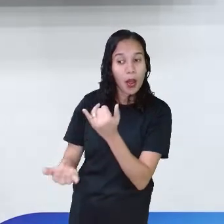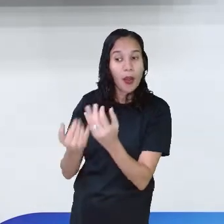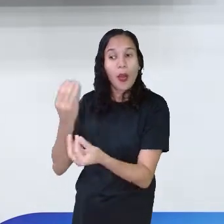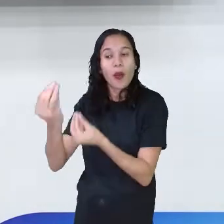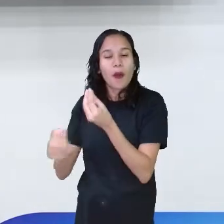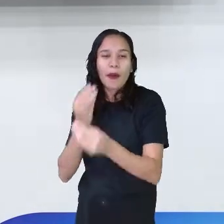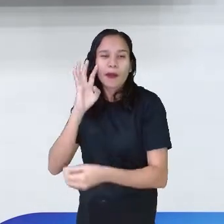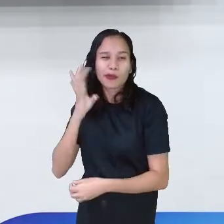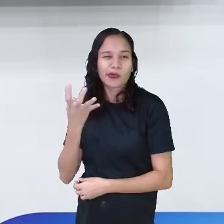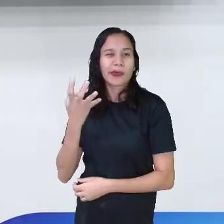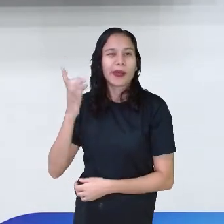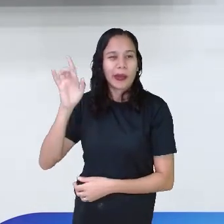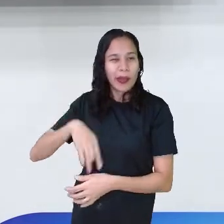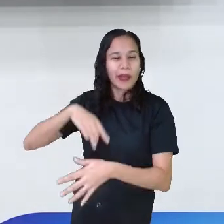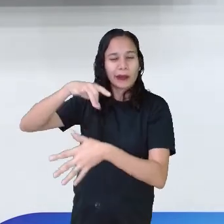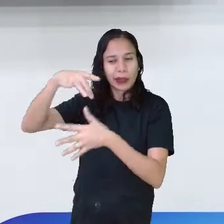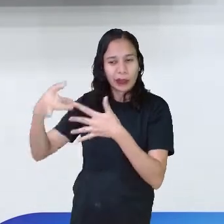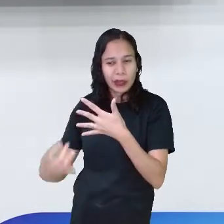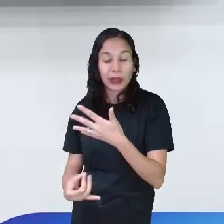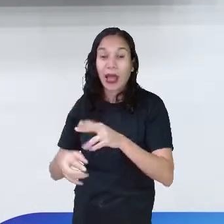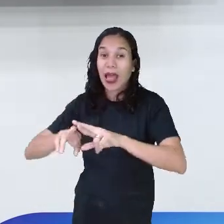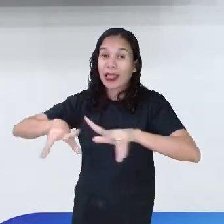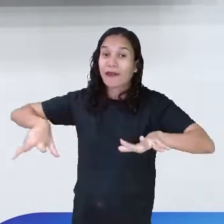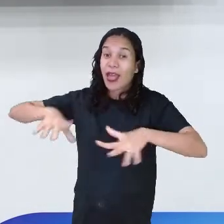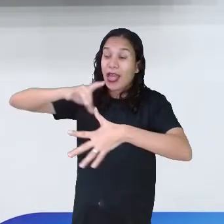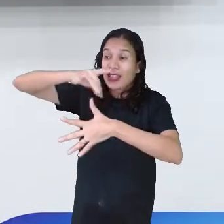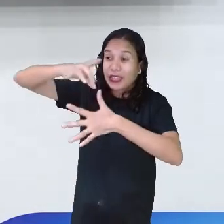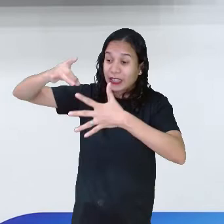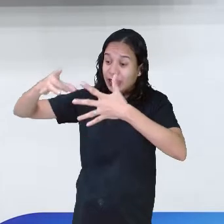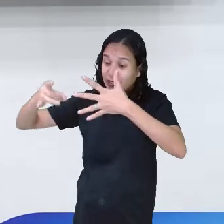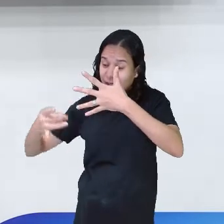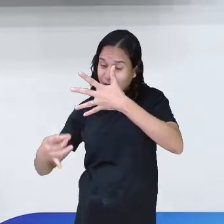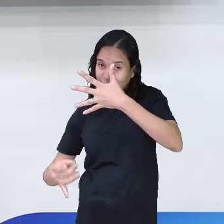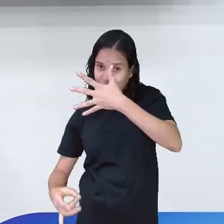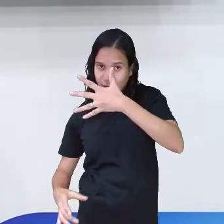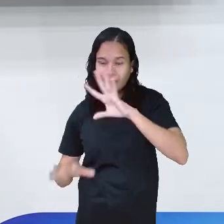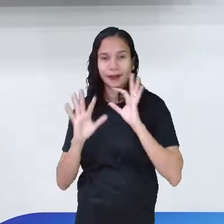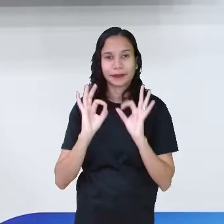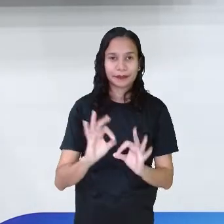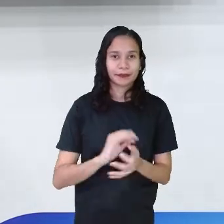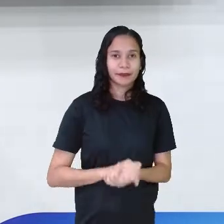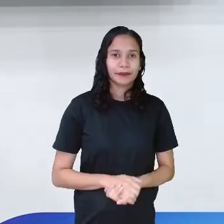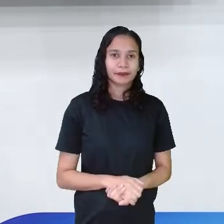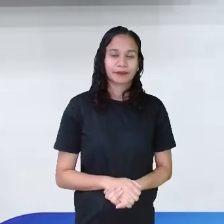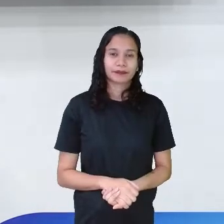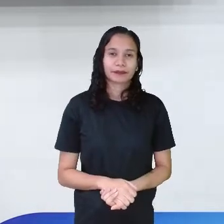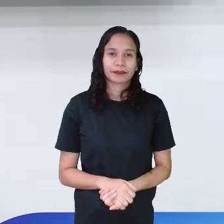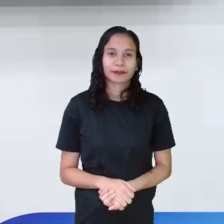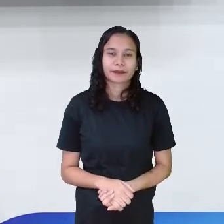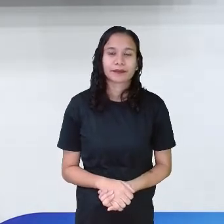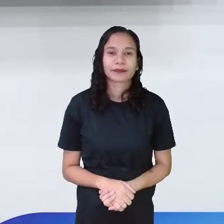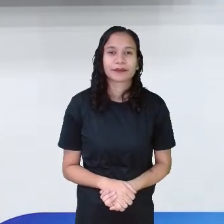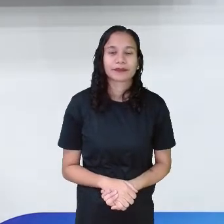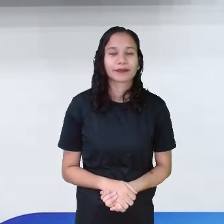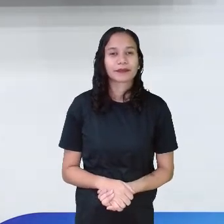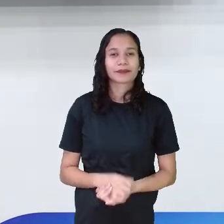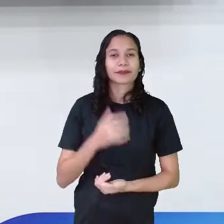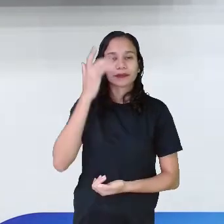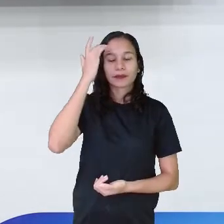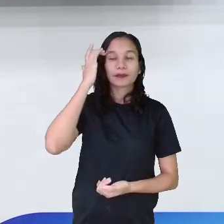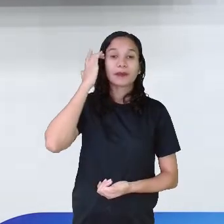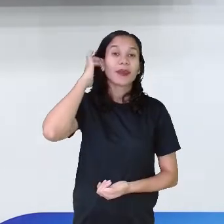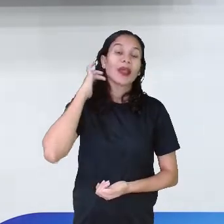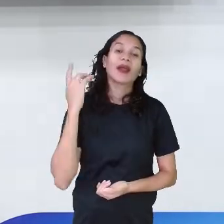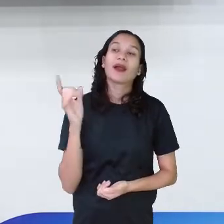aquele. Então, essa é a principal diferença da reportagem. Vamos aqui. Ela